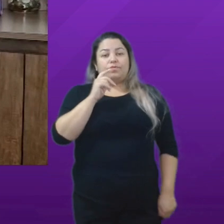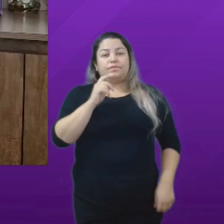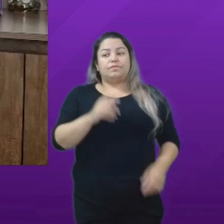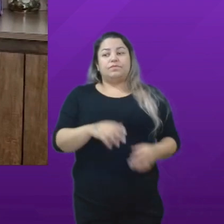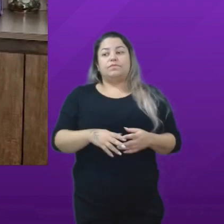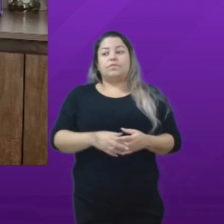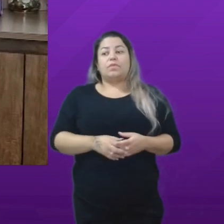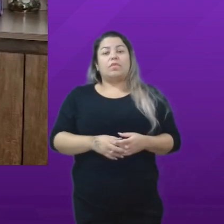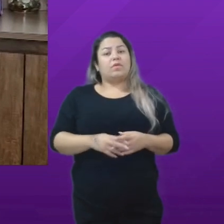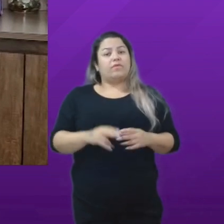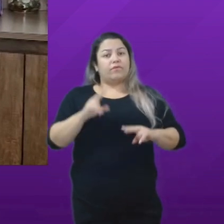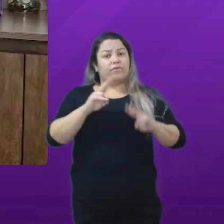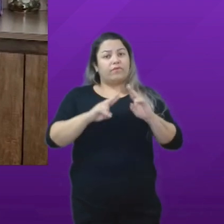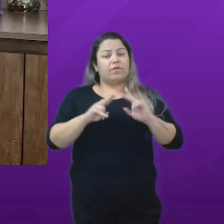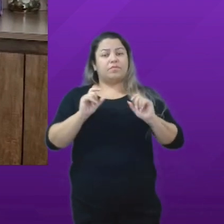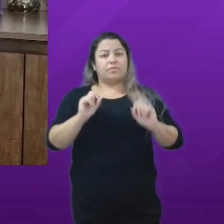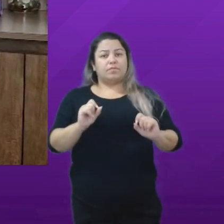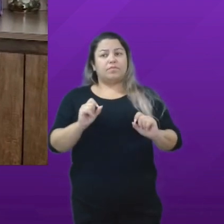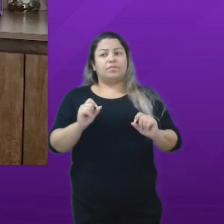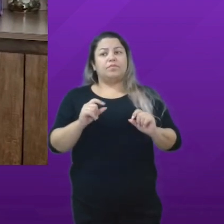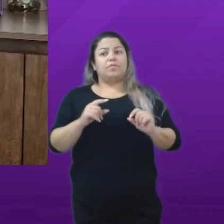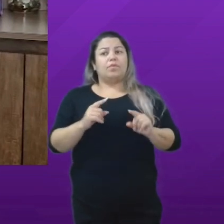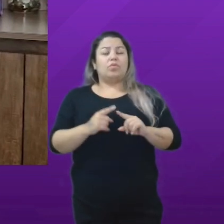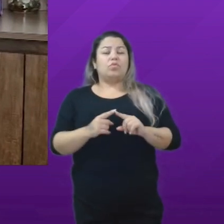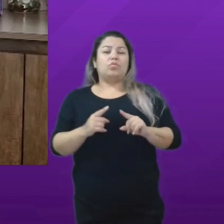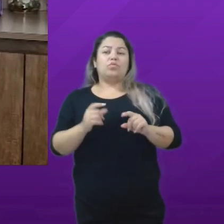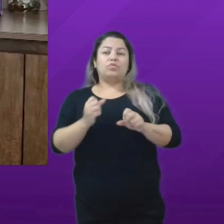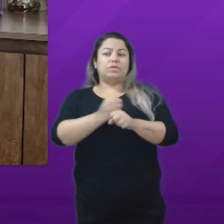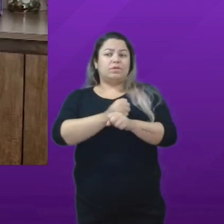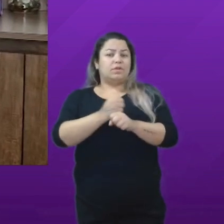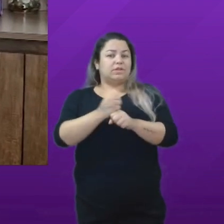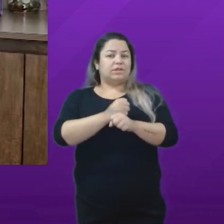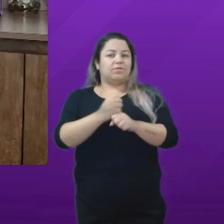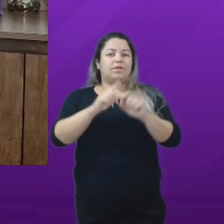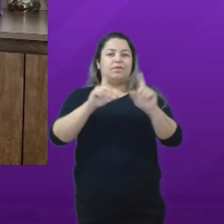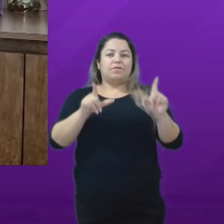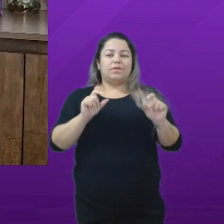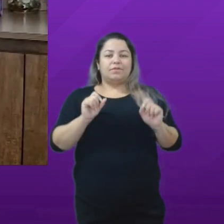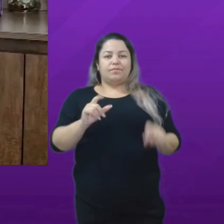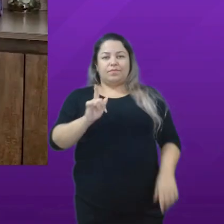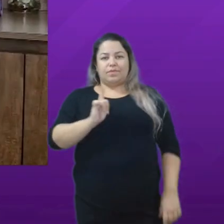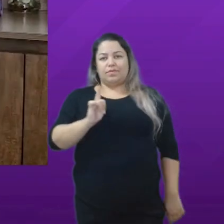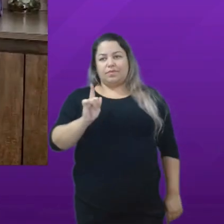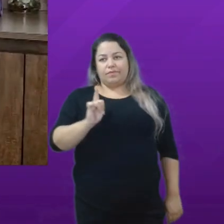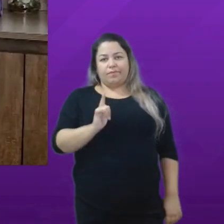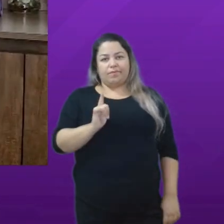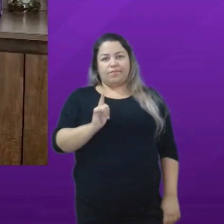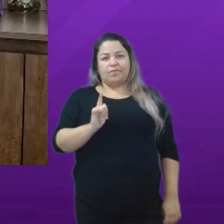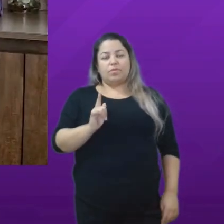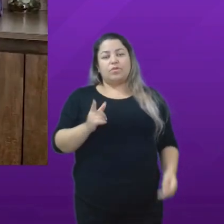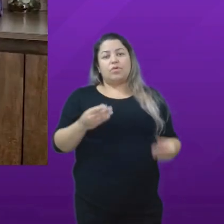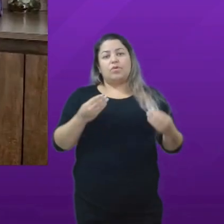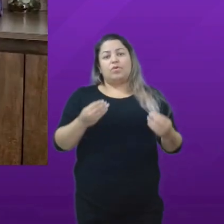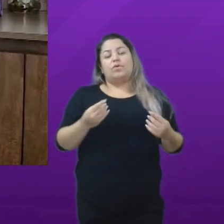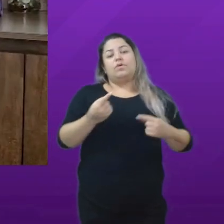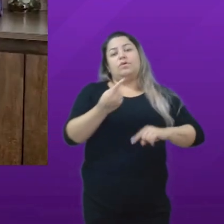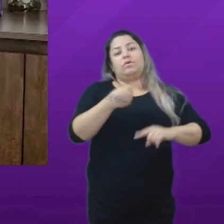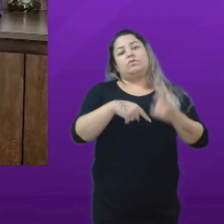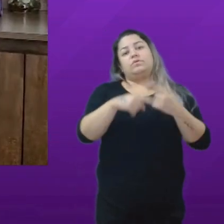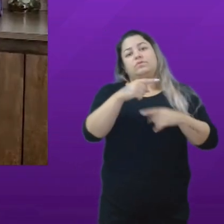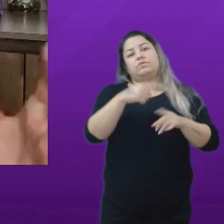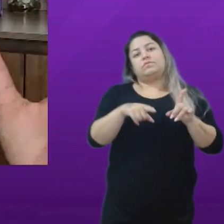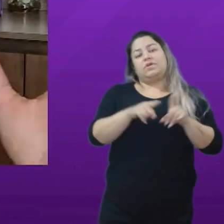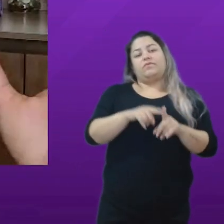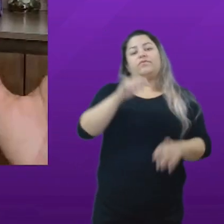olhar para essa perspectiva do tempo tem esse lugar do como construir essa ótica feminista,